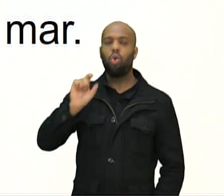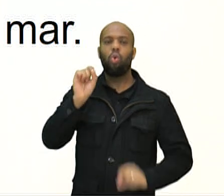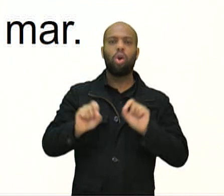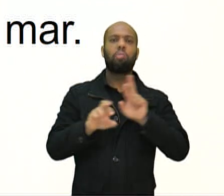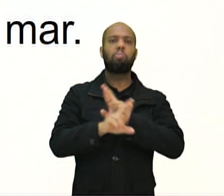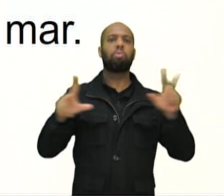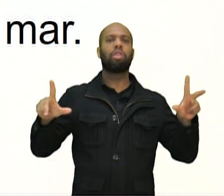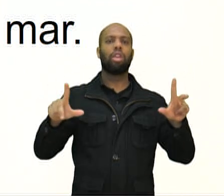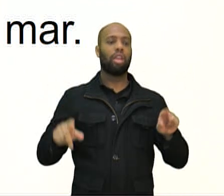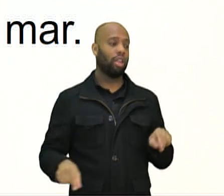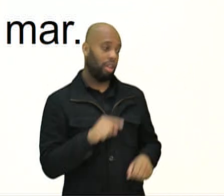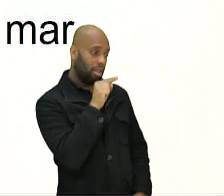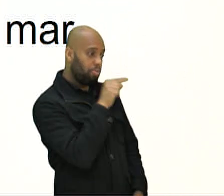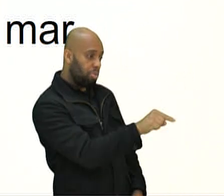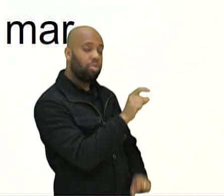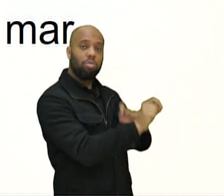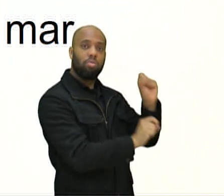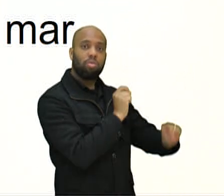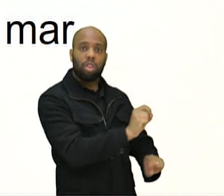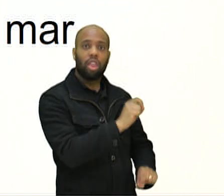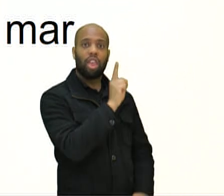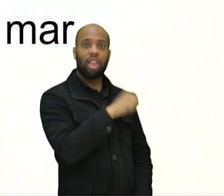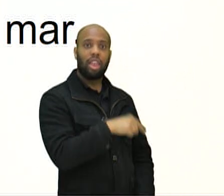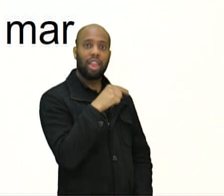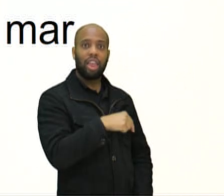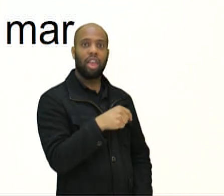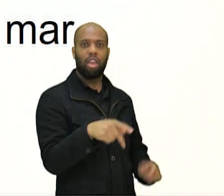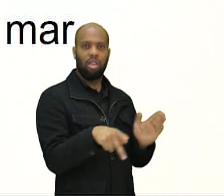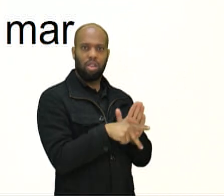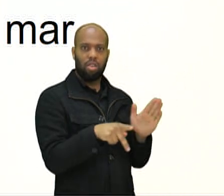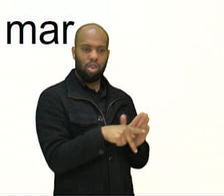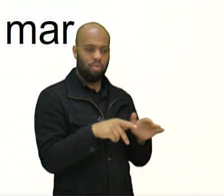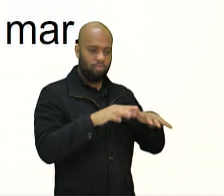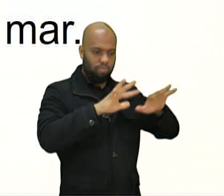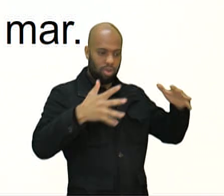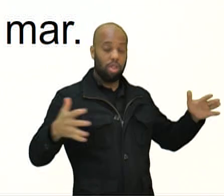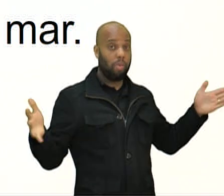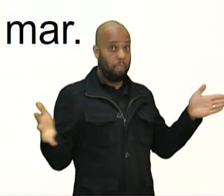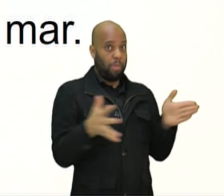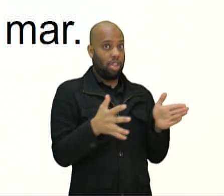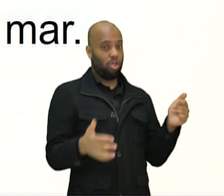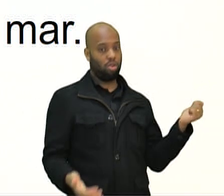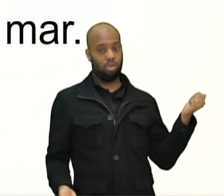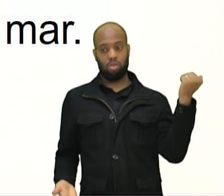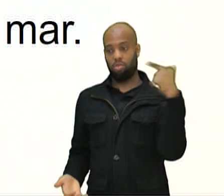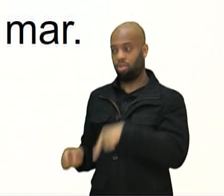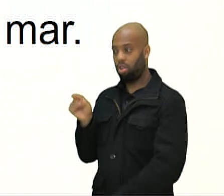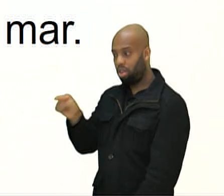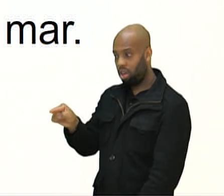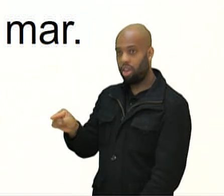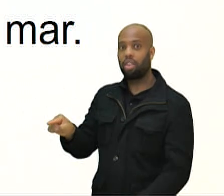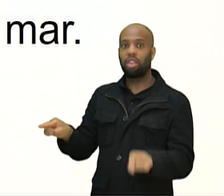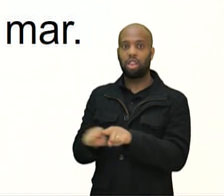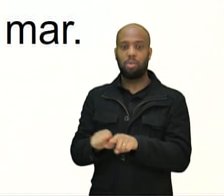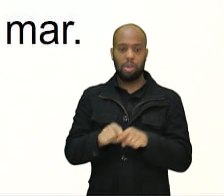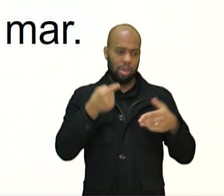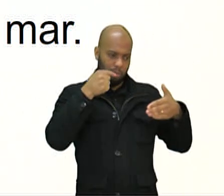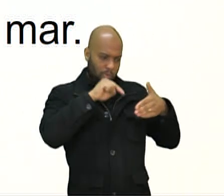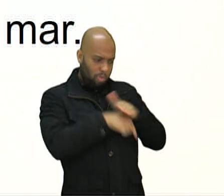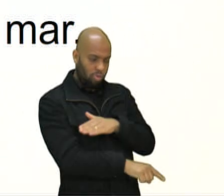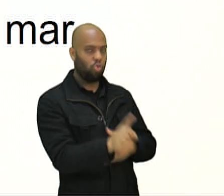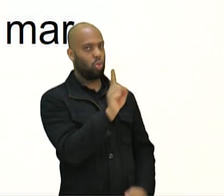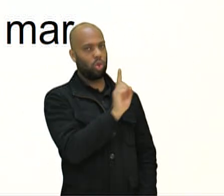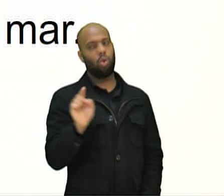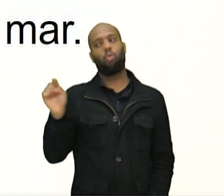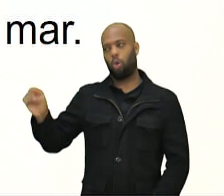gente fala de mares, mares geralmente são corpos hídricos menores do que os oceanos e menos profundos. E